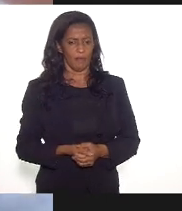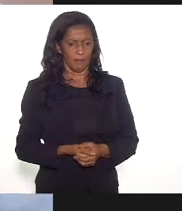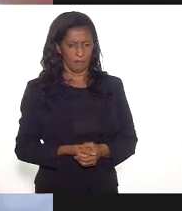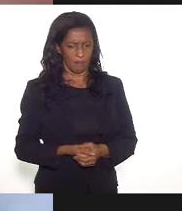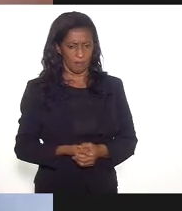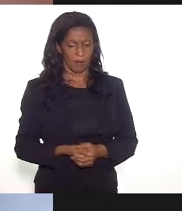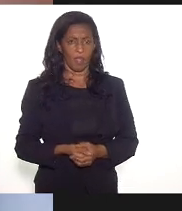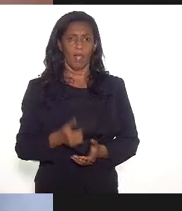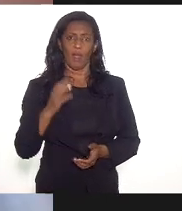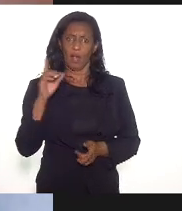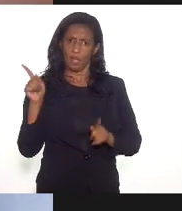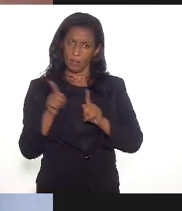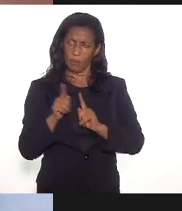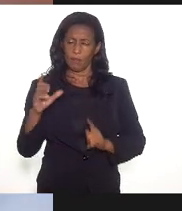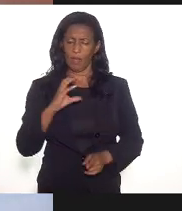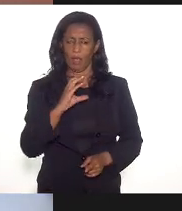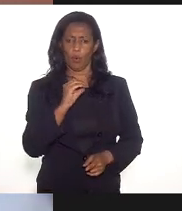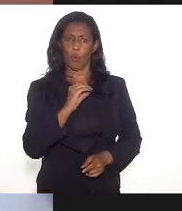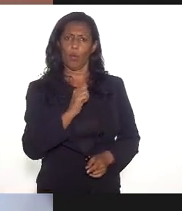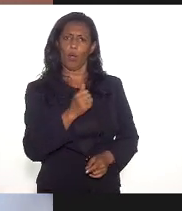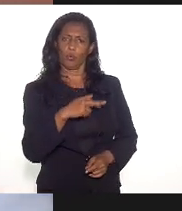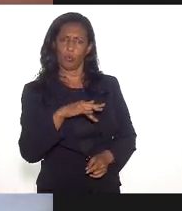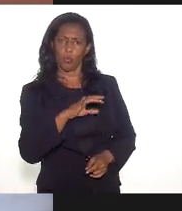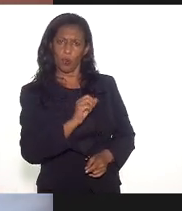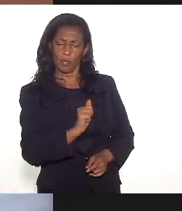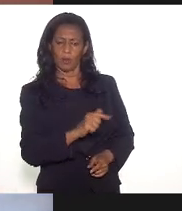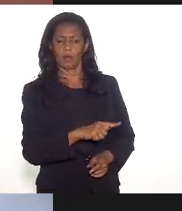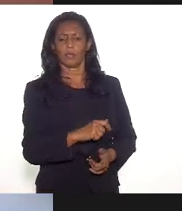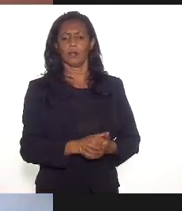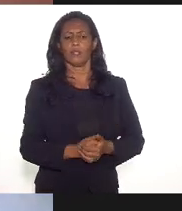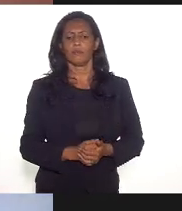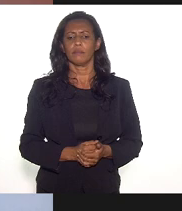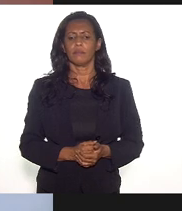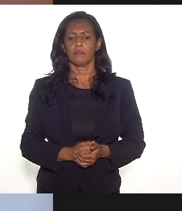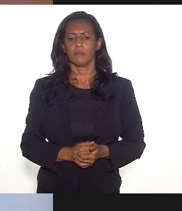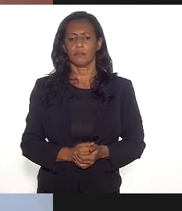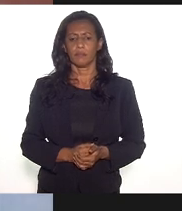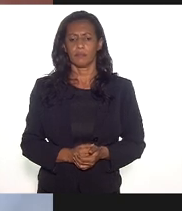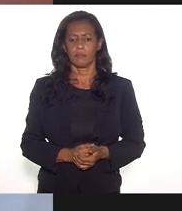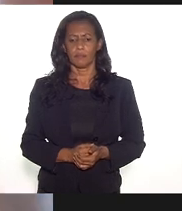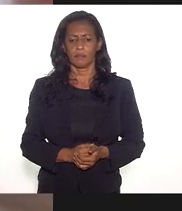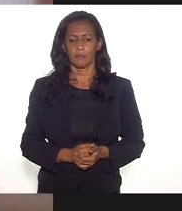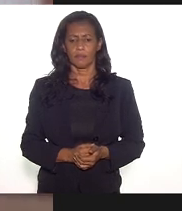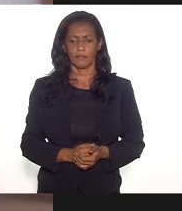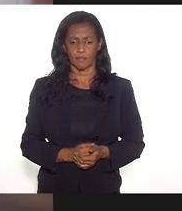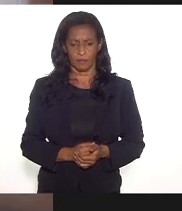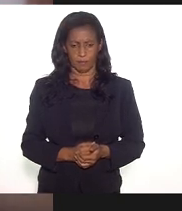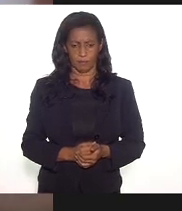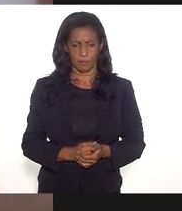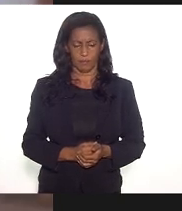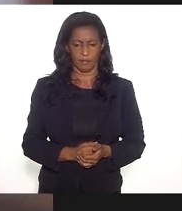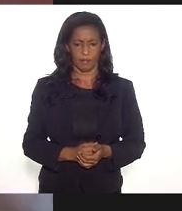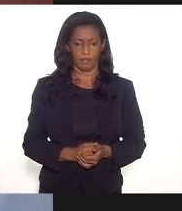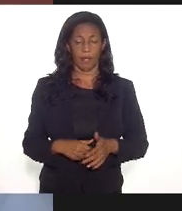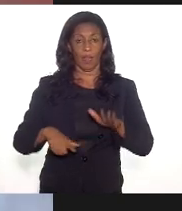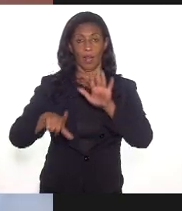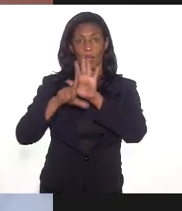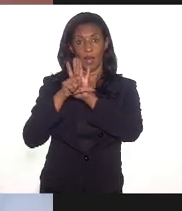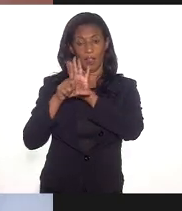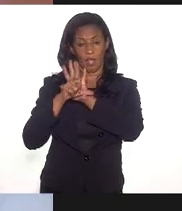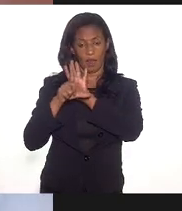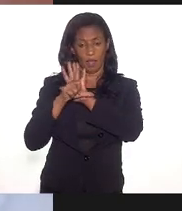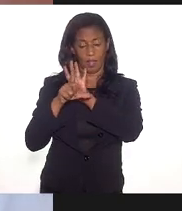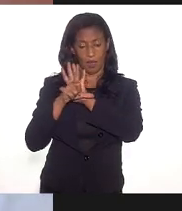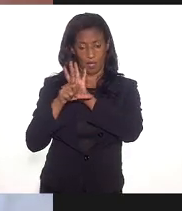Ela também é coautora, assinou também. Fizemos a lei complementar 188.20. É lei.